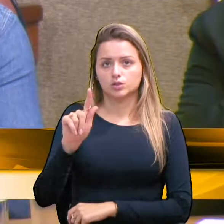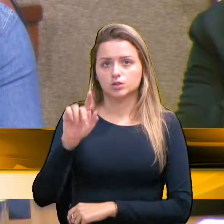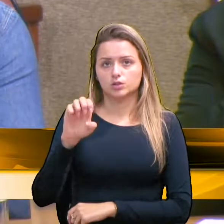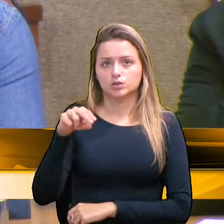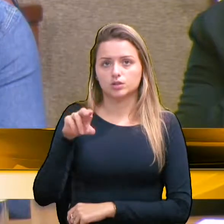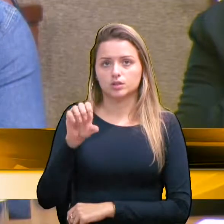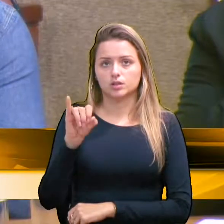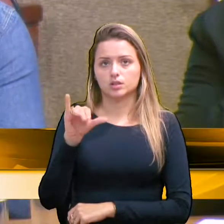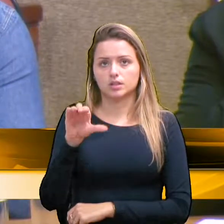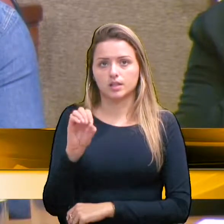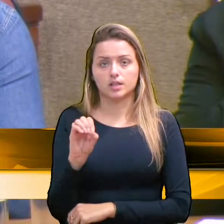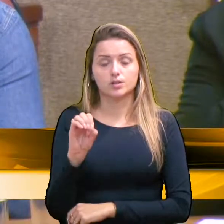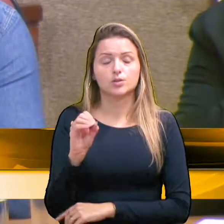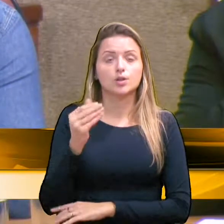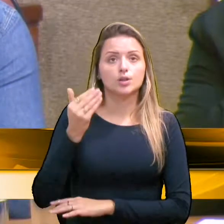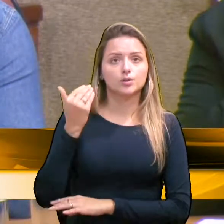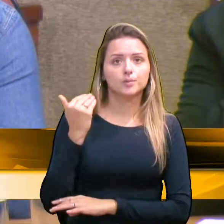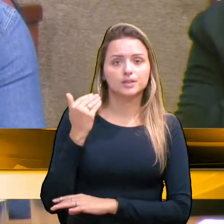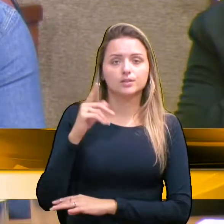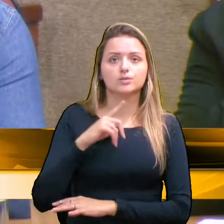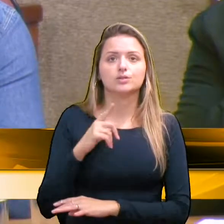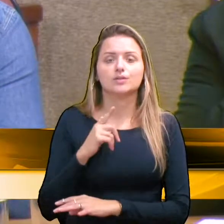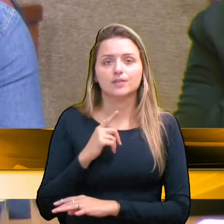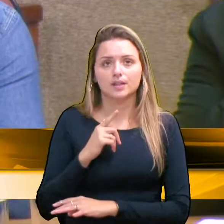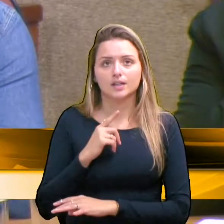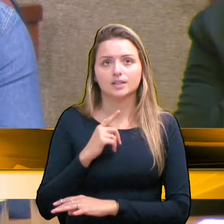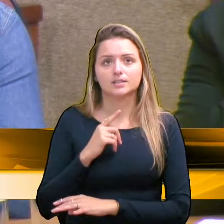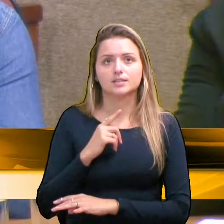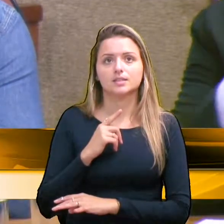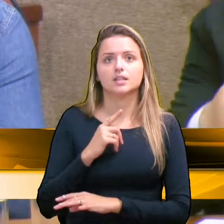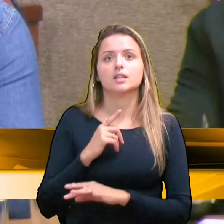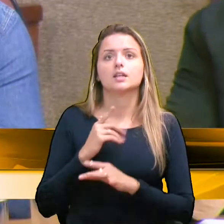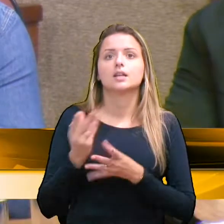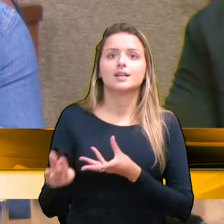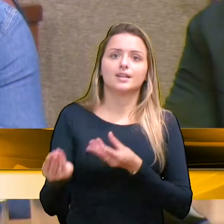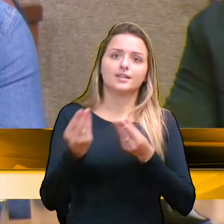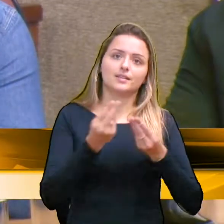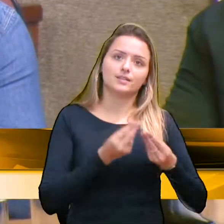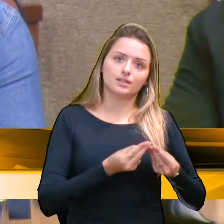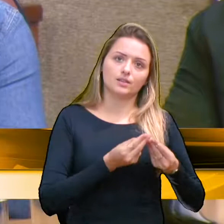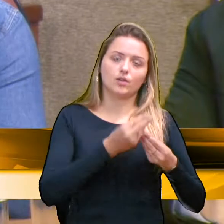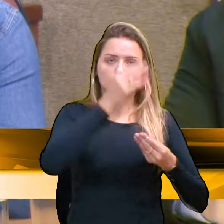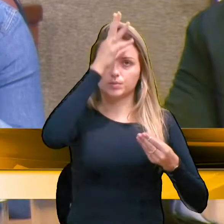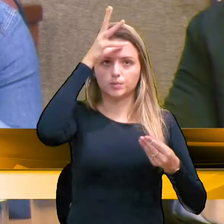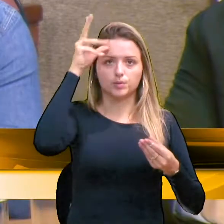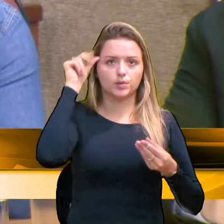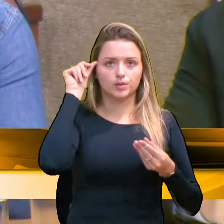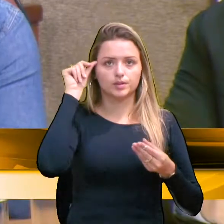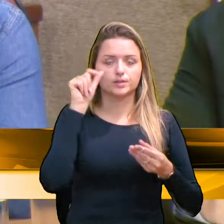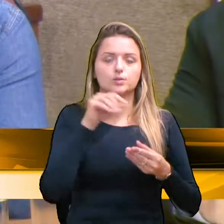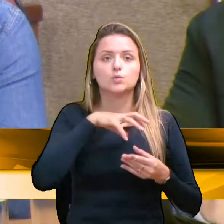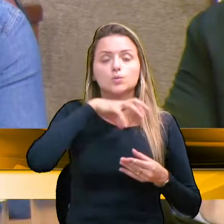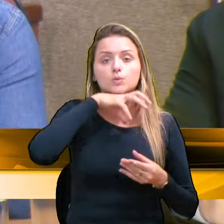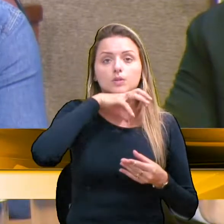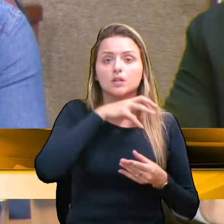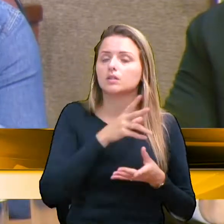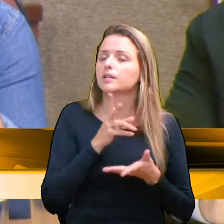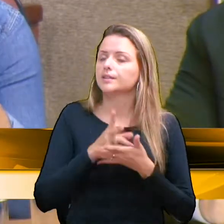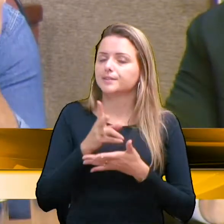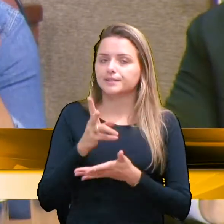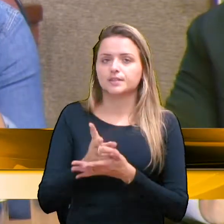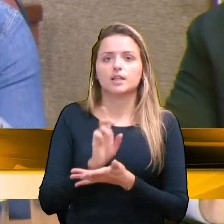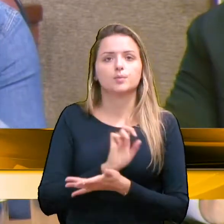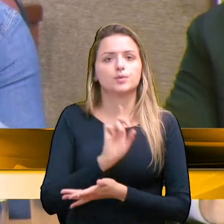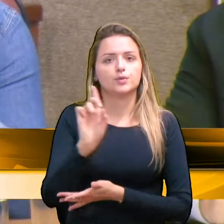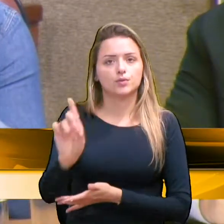moradores, naquela ocasião era que fosse passado para o município, então, aquela área, né, vereador? Por diversas vezes foi ido até